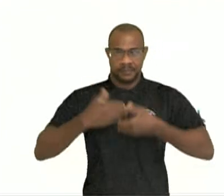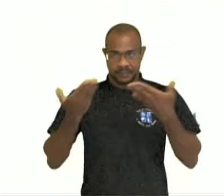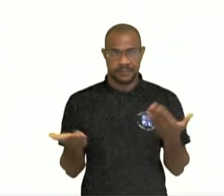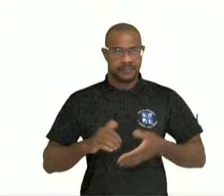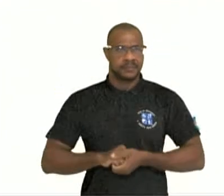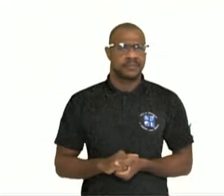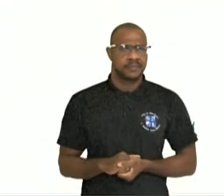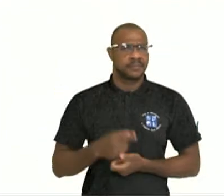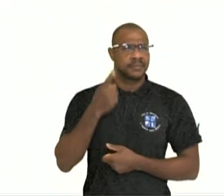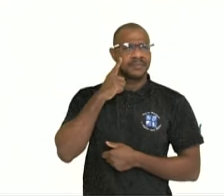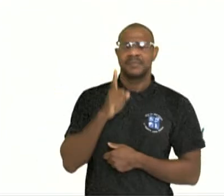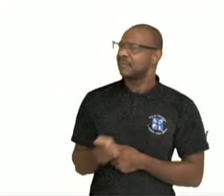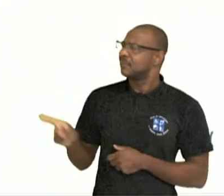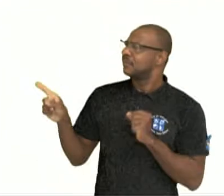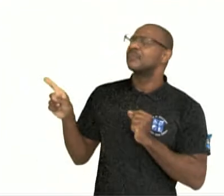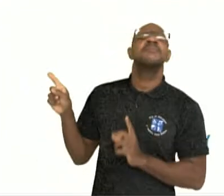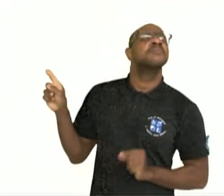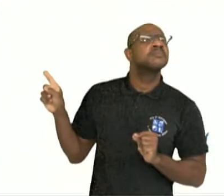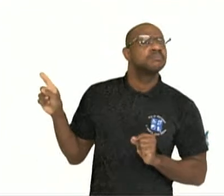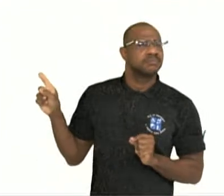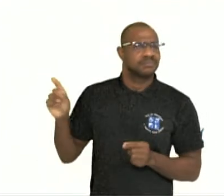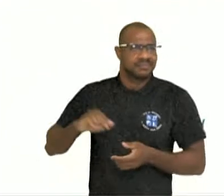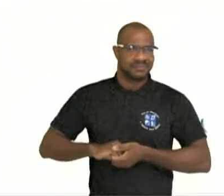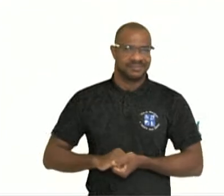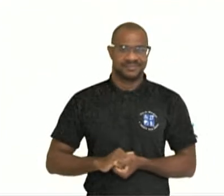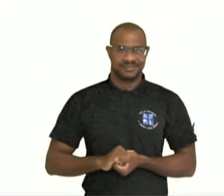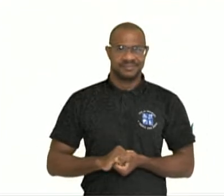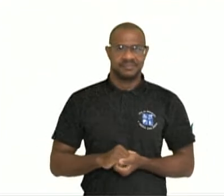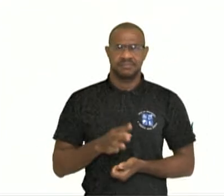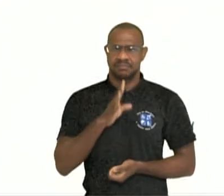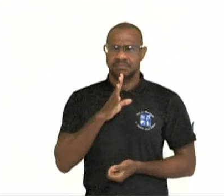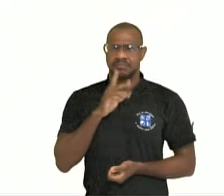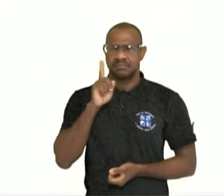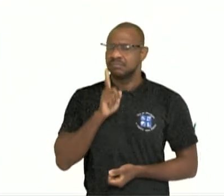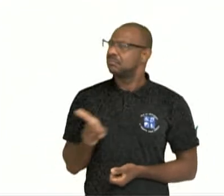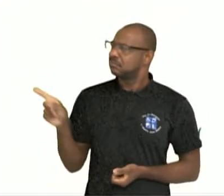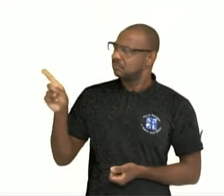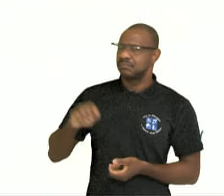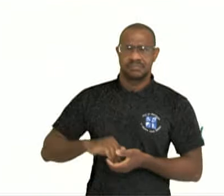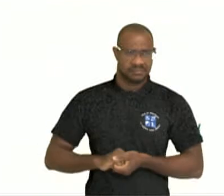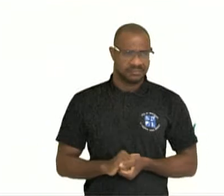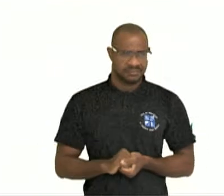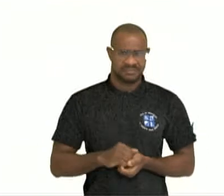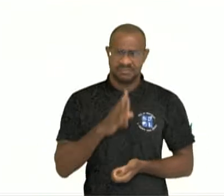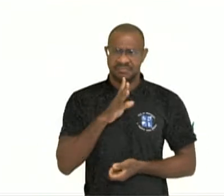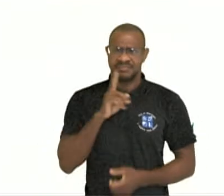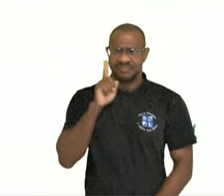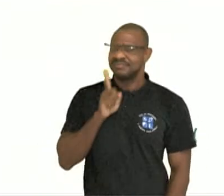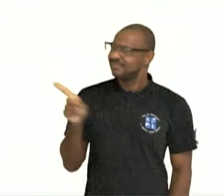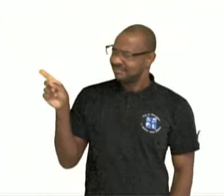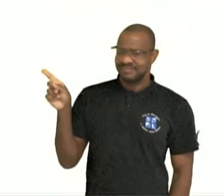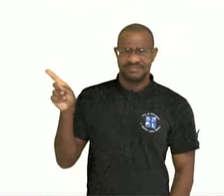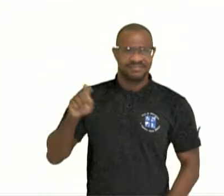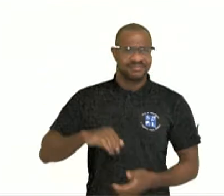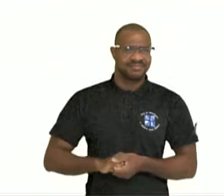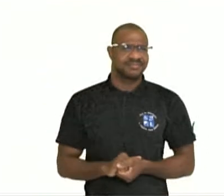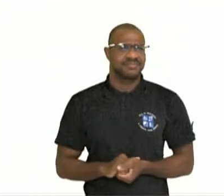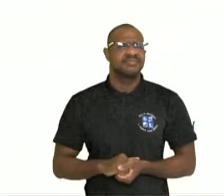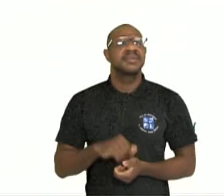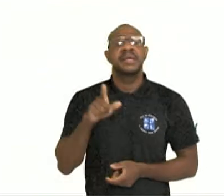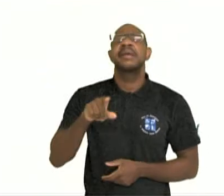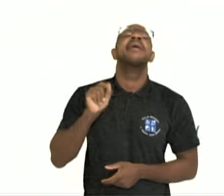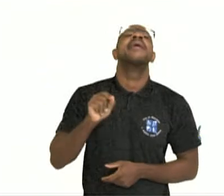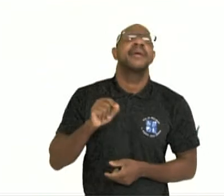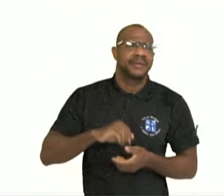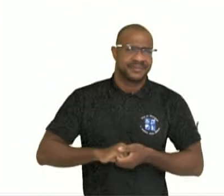Que te parecem essas relações? Conoces? O que te parecem essas relações aqui? Vocês conhecem? Olha lá. Quem será que